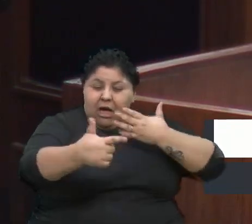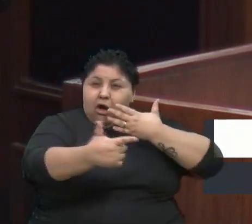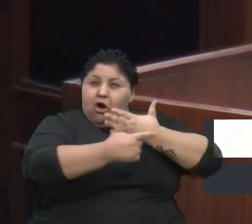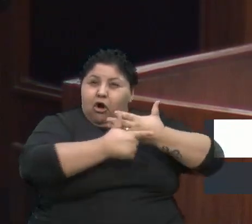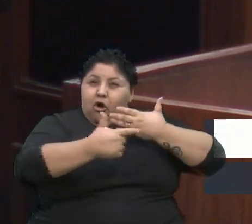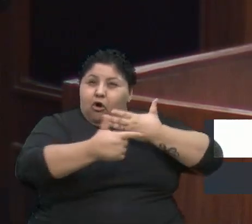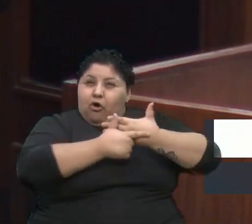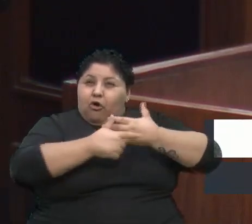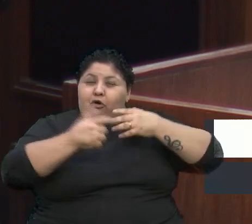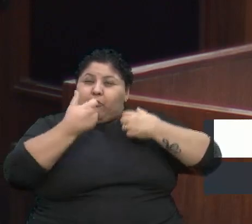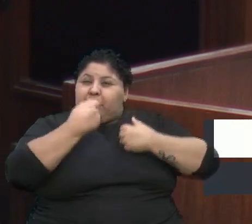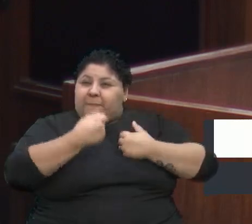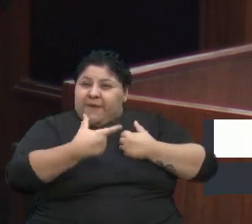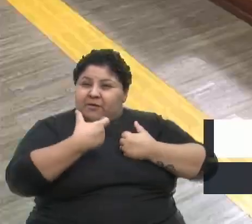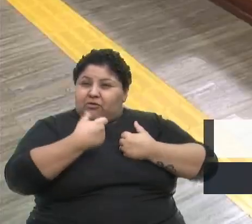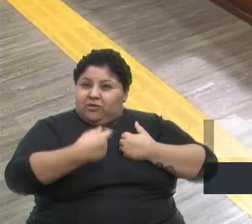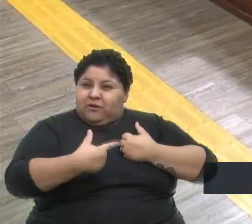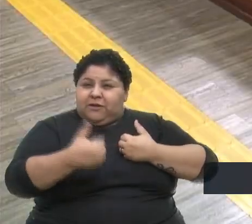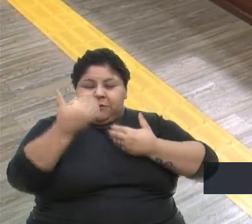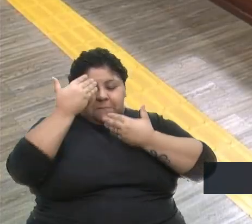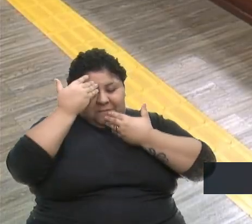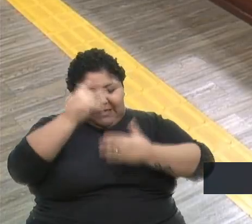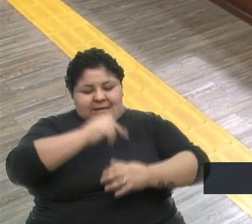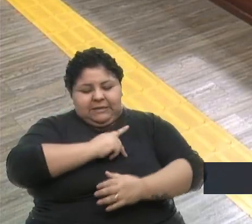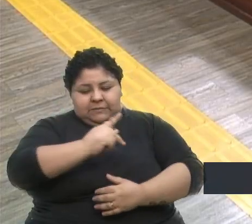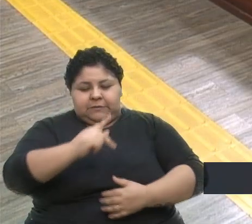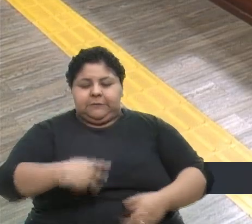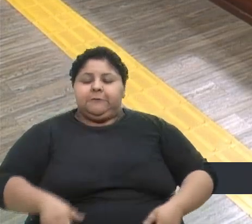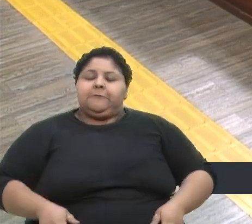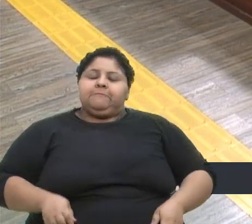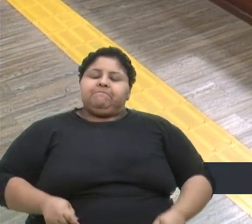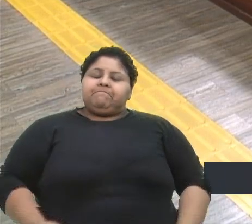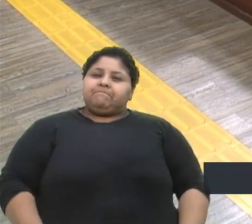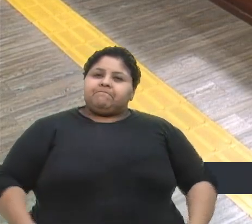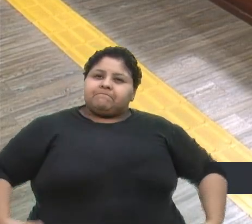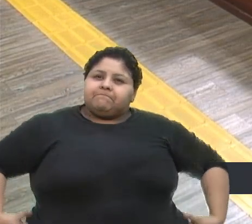Muito obrigado, presidente. Obrigado. Próximo vereador é